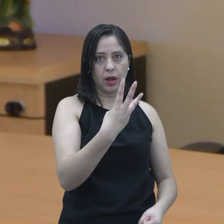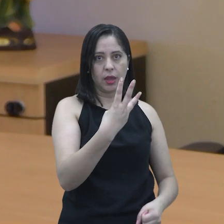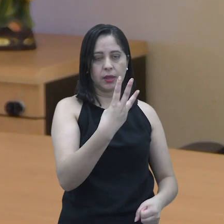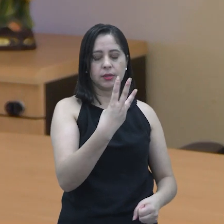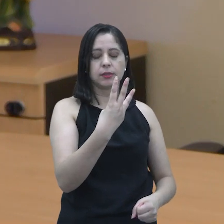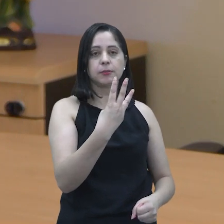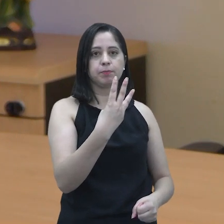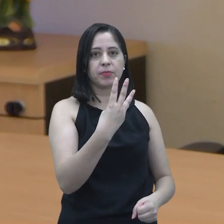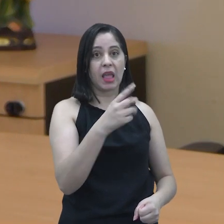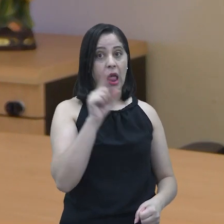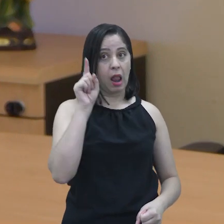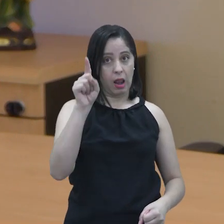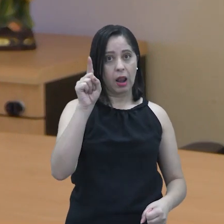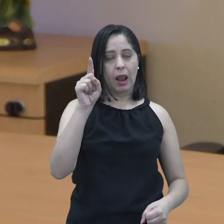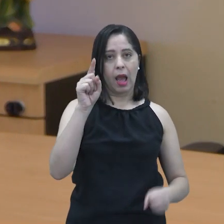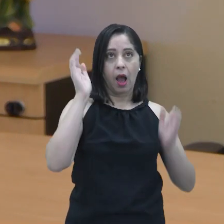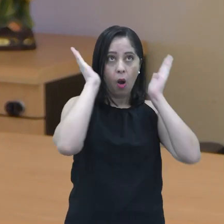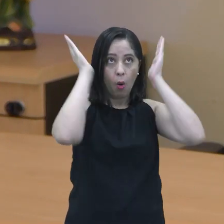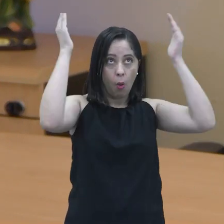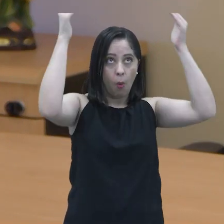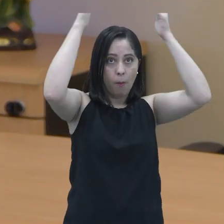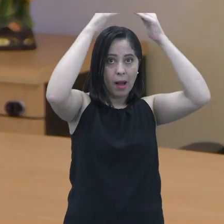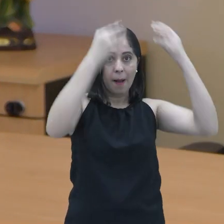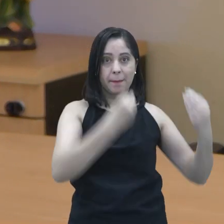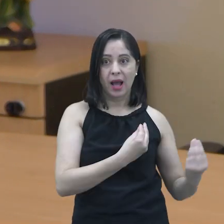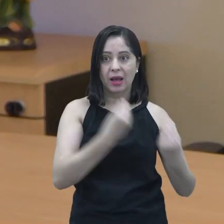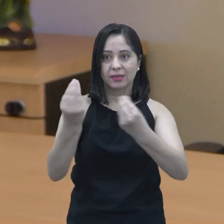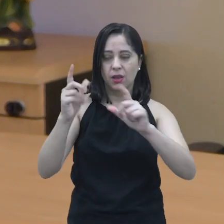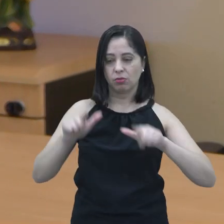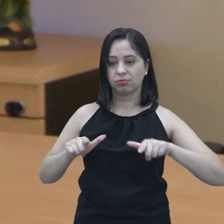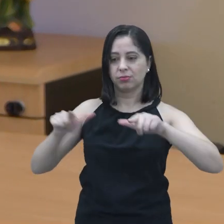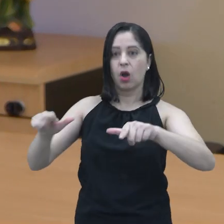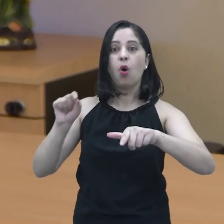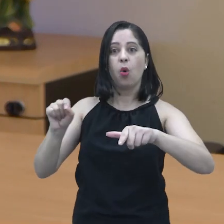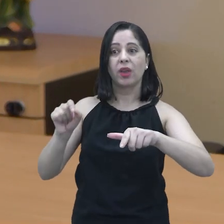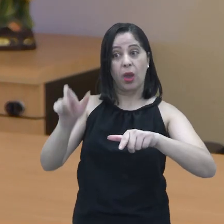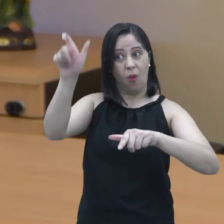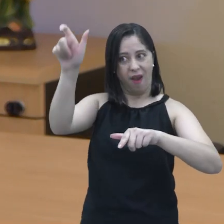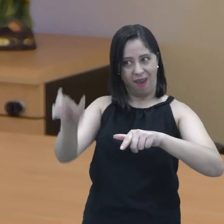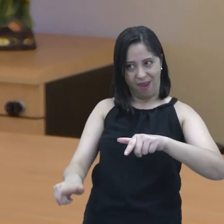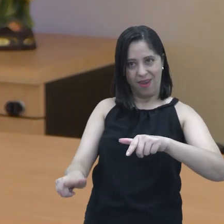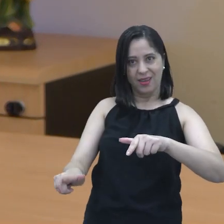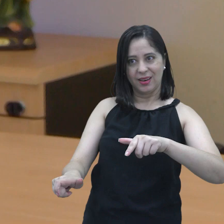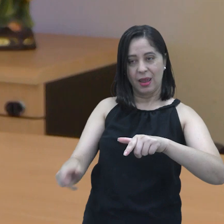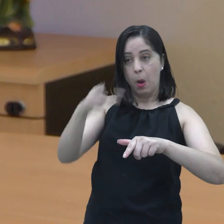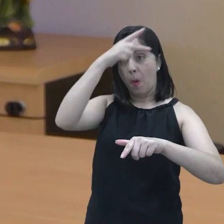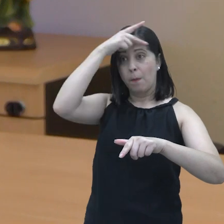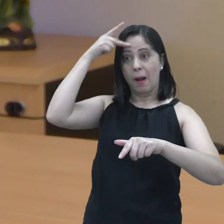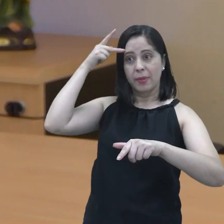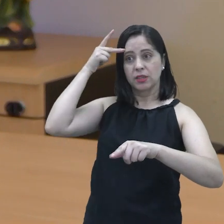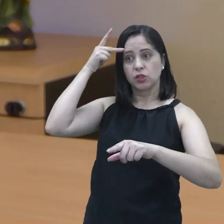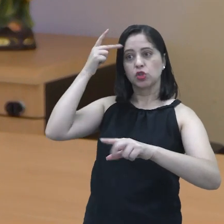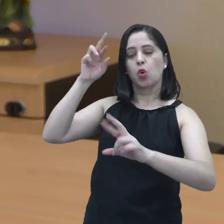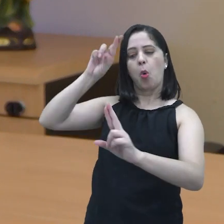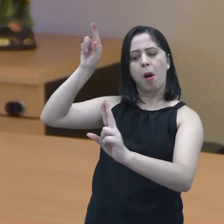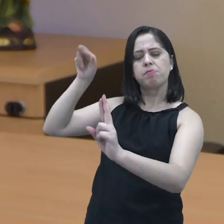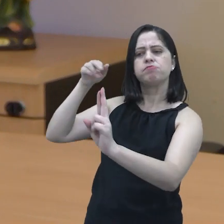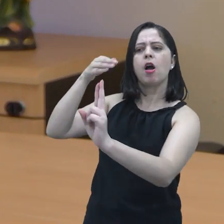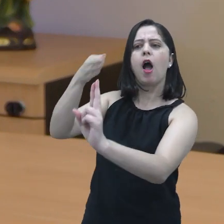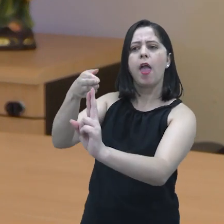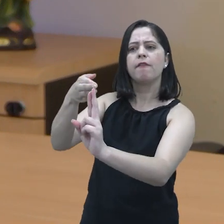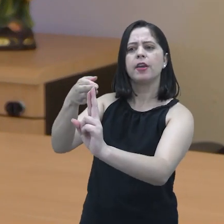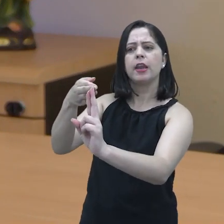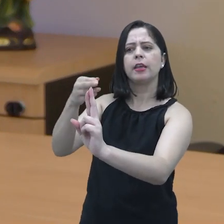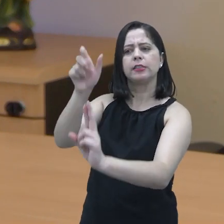igreja a uma conclusão, o Vaticano uma conclusão, dando a ele o título de venerável. Isto é, uma pessoa